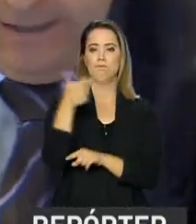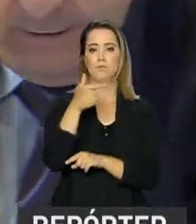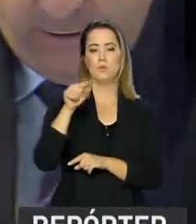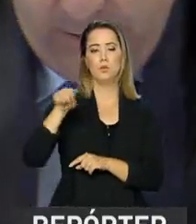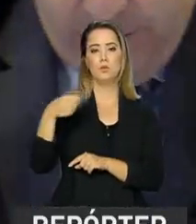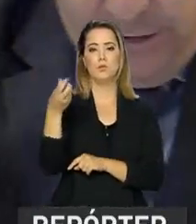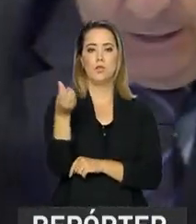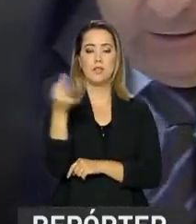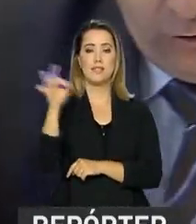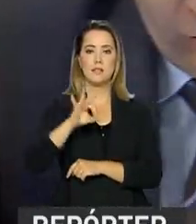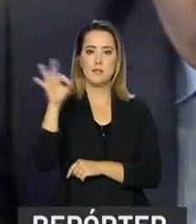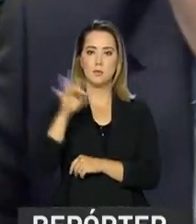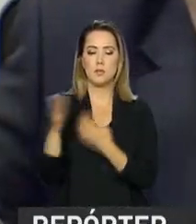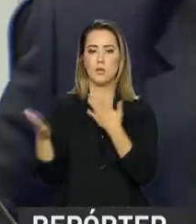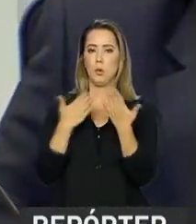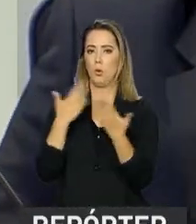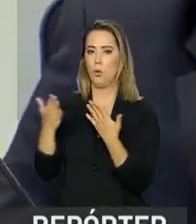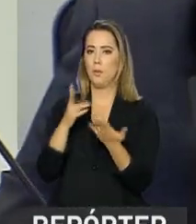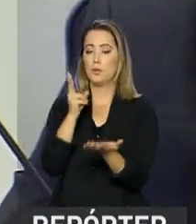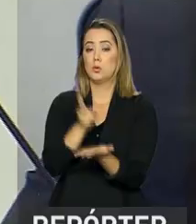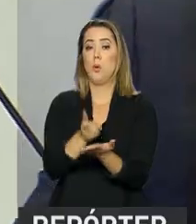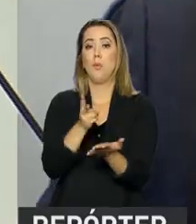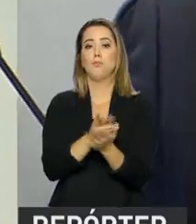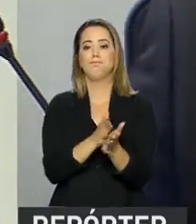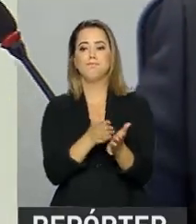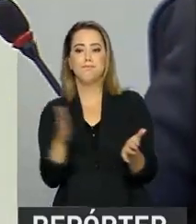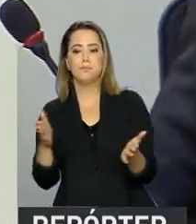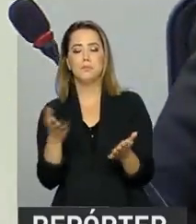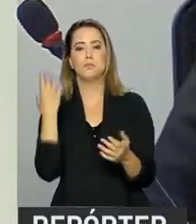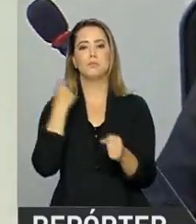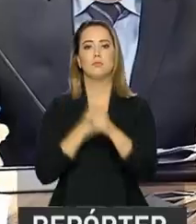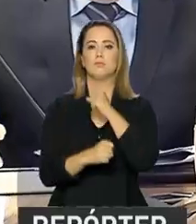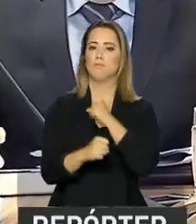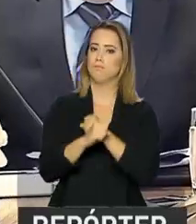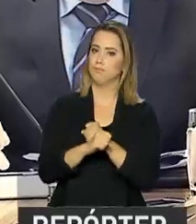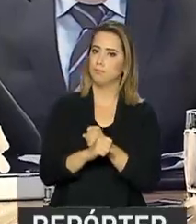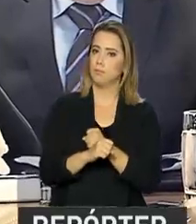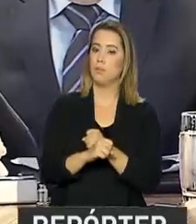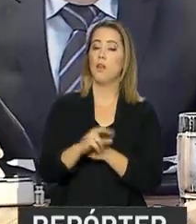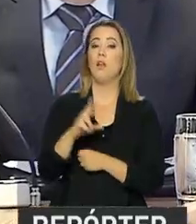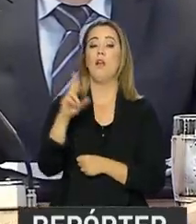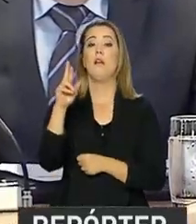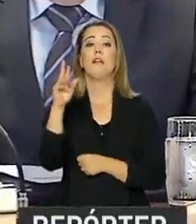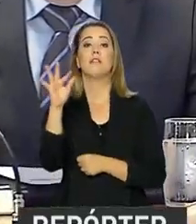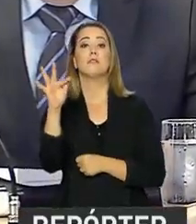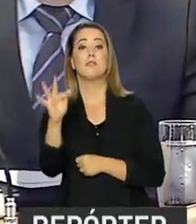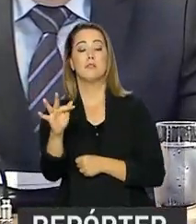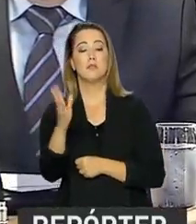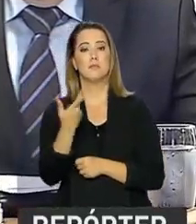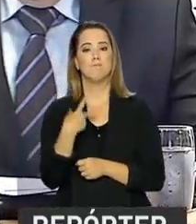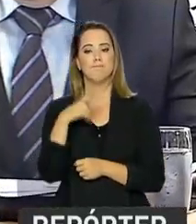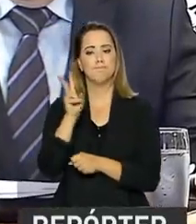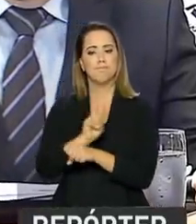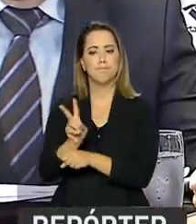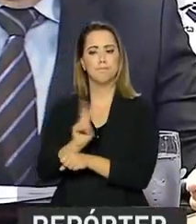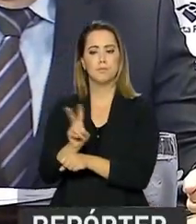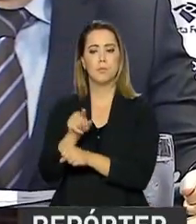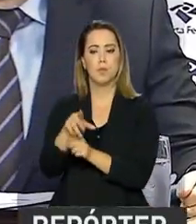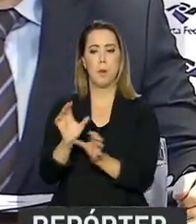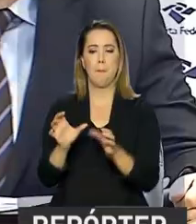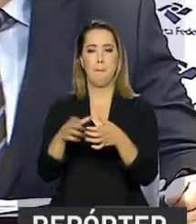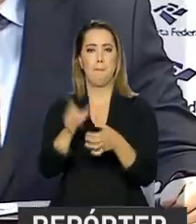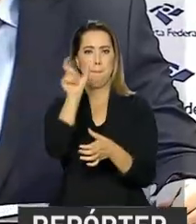12,6 em relação ao mesmo período do ano passado a receita concentrou a fiscalização em grandes